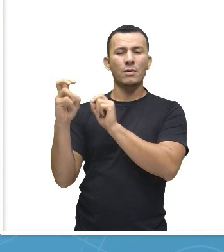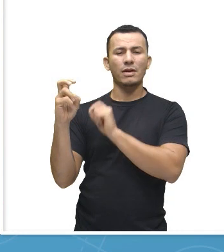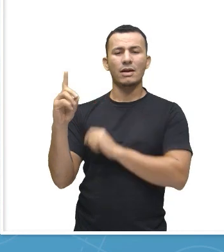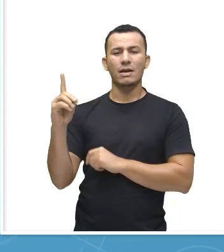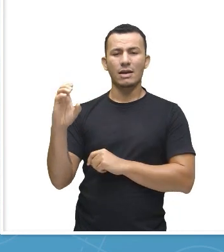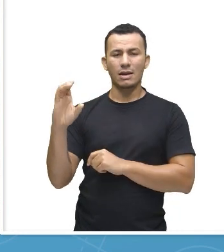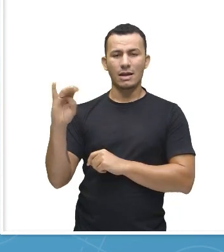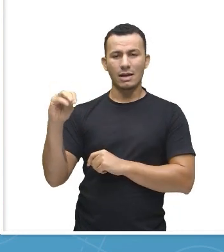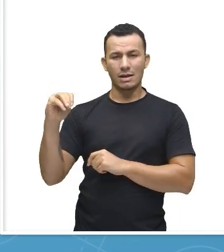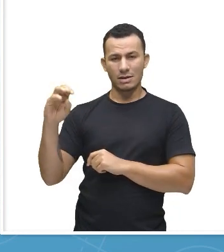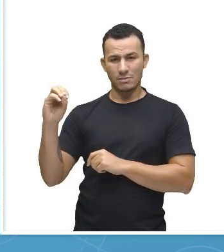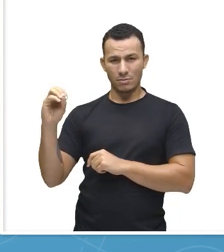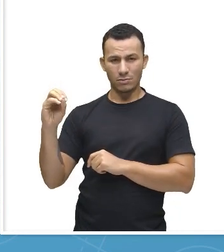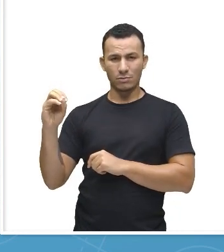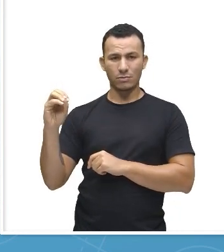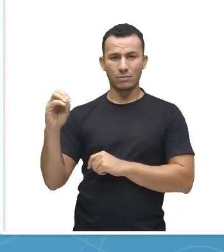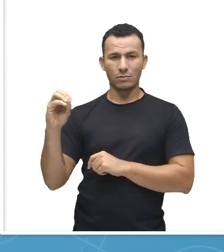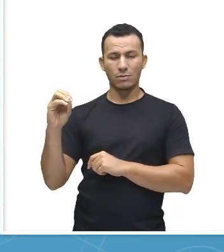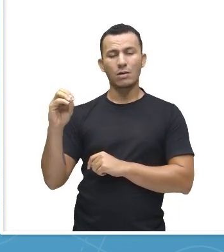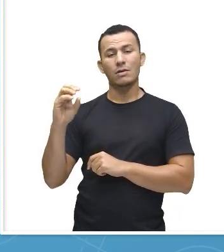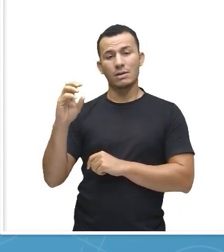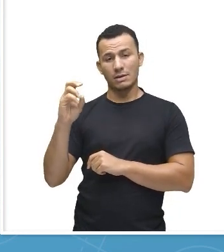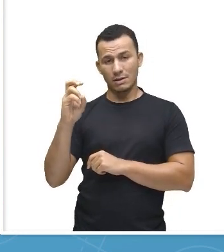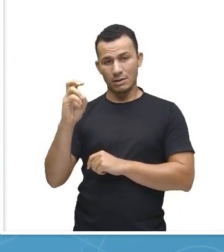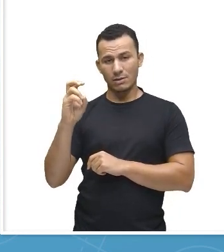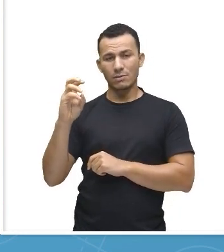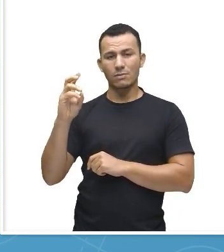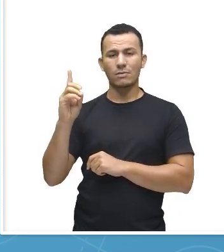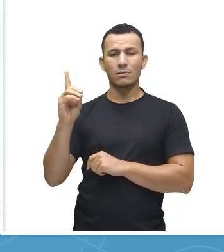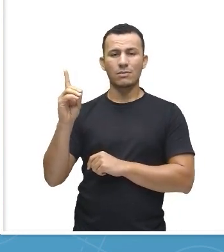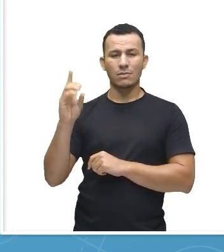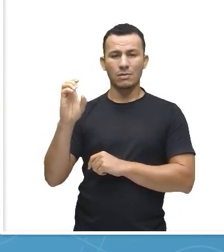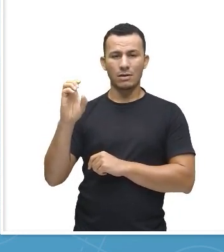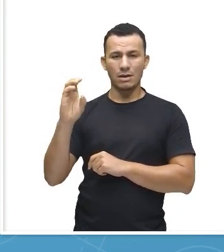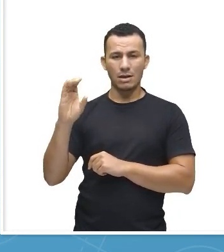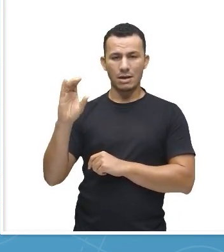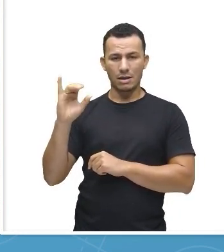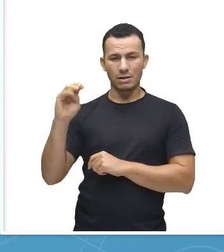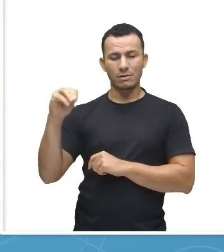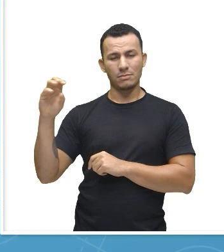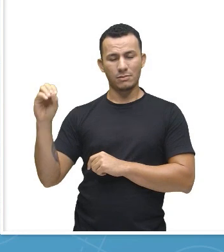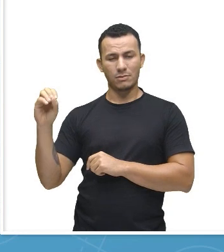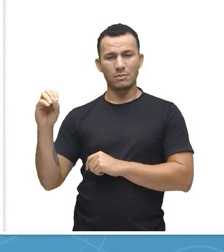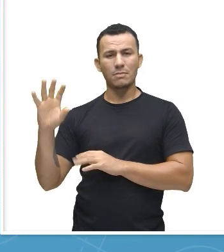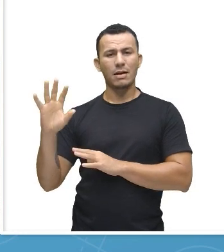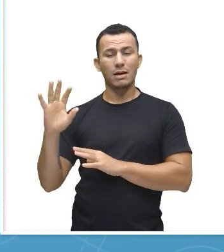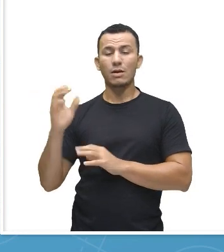fazemos essa leitura 5 décimos. Mas não é esse o número, professor, é o